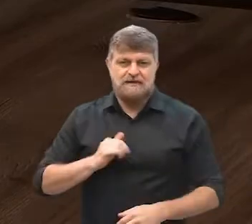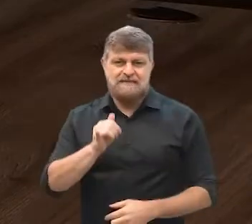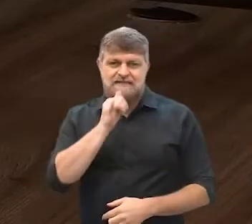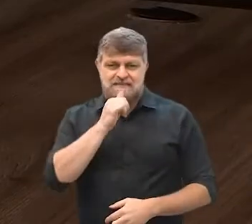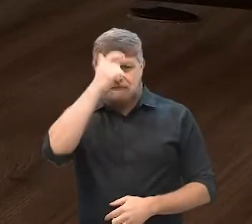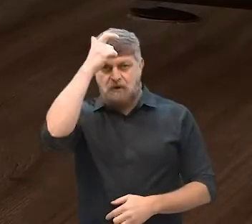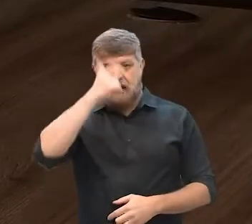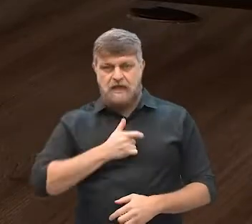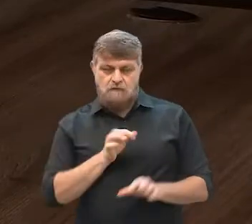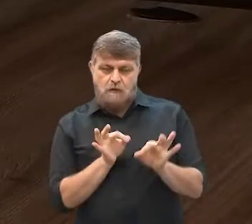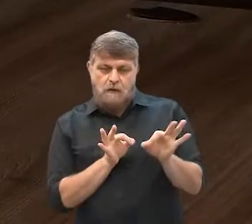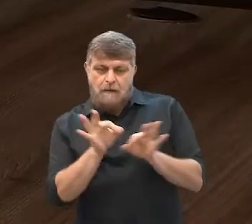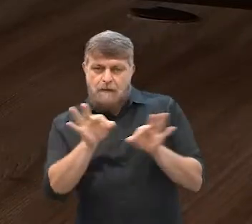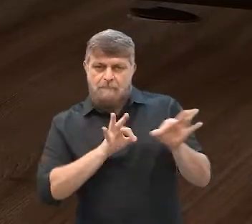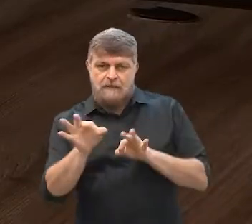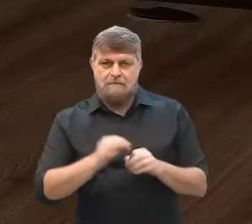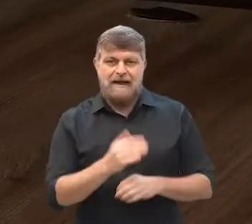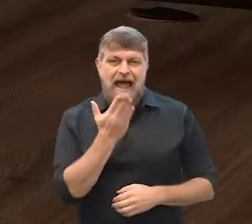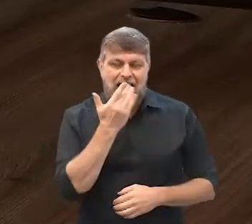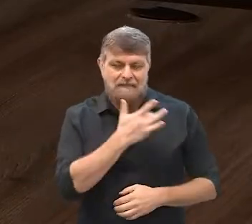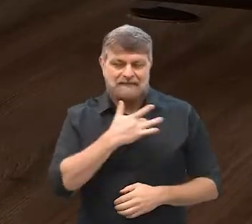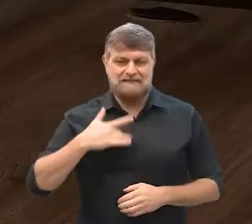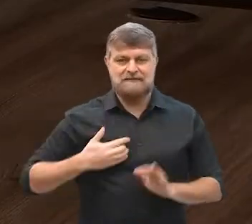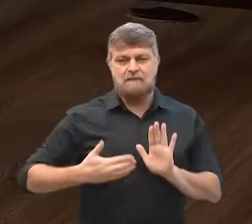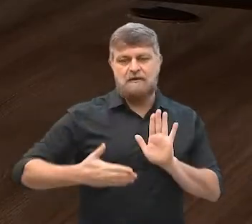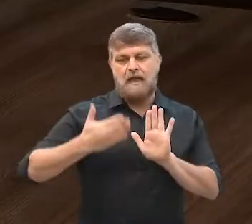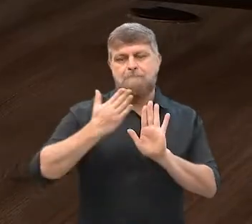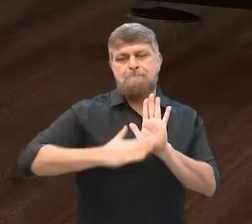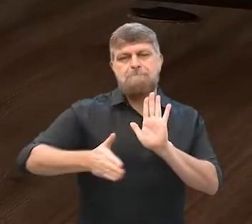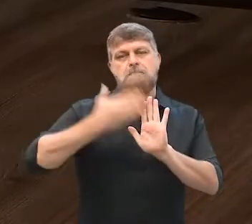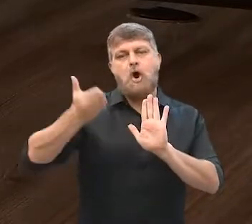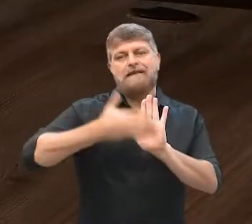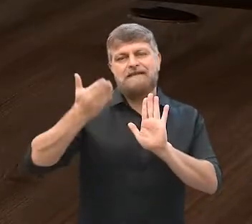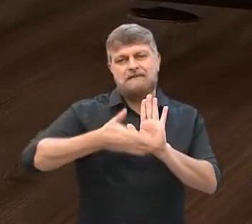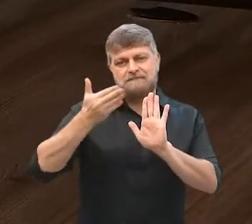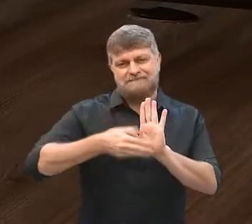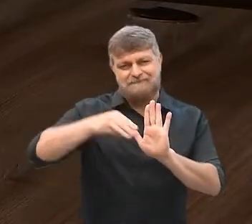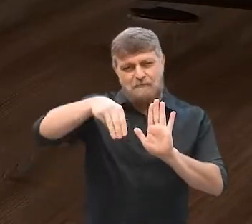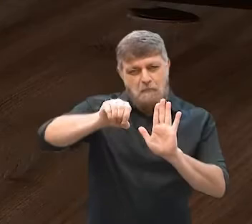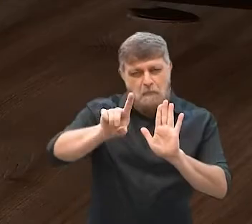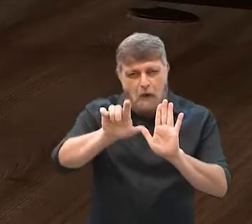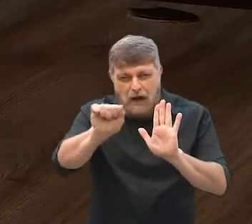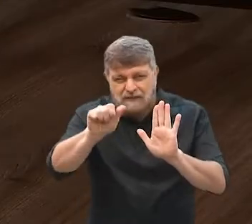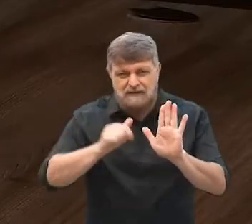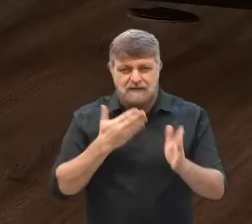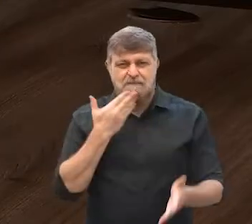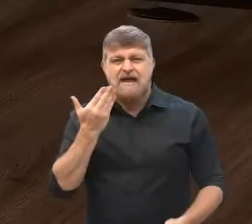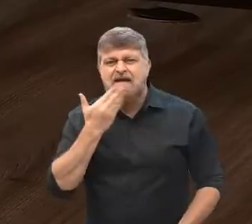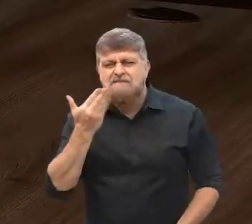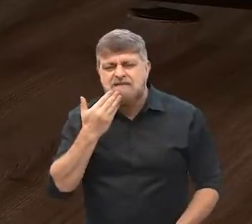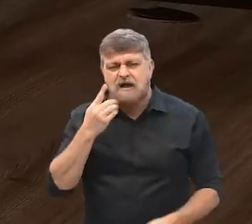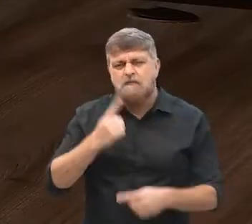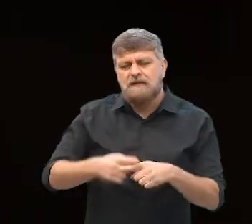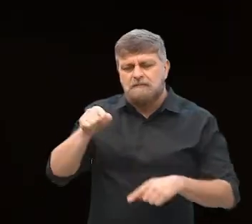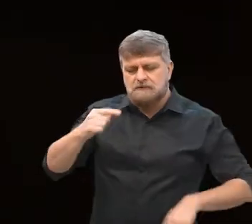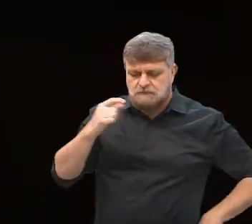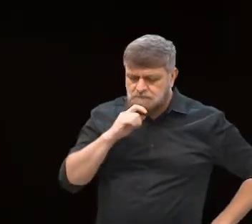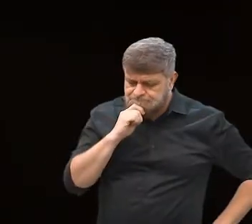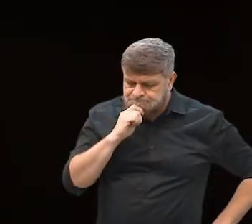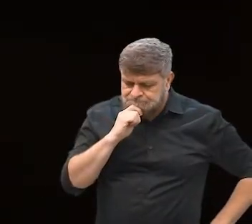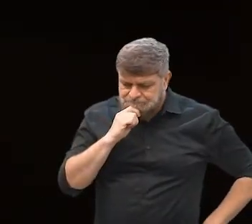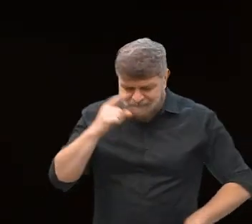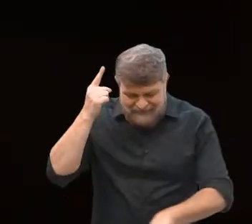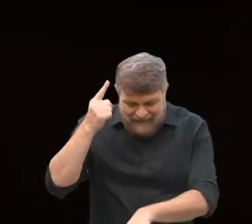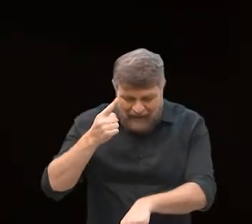marmita, eu vou fazer alimentação saudável porque é moda, eu vou fazer salgado porque é fácil. O que a pessoa deve levar em consideração quando